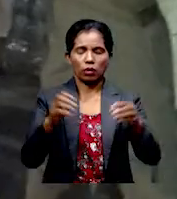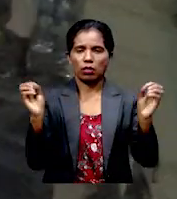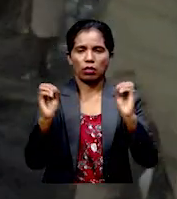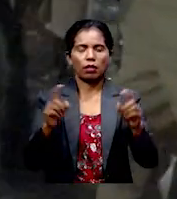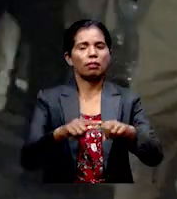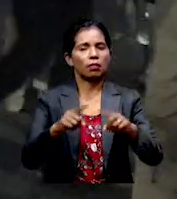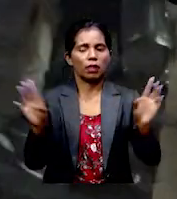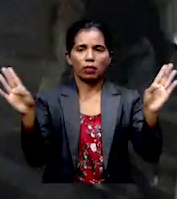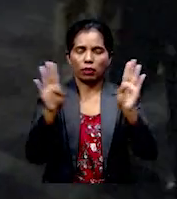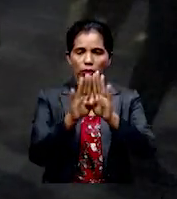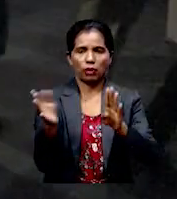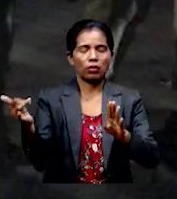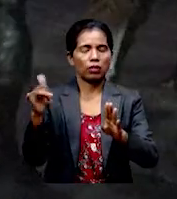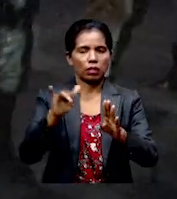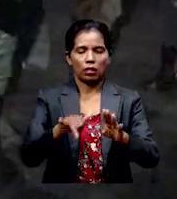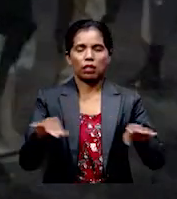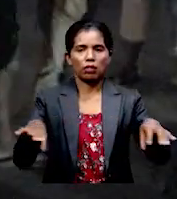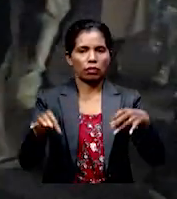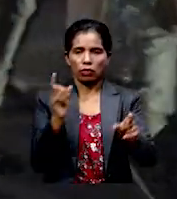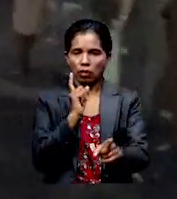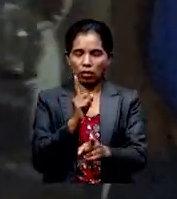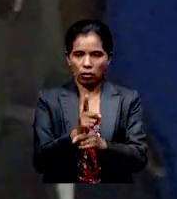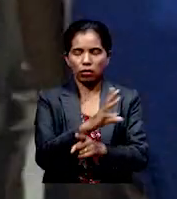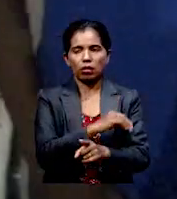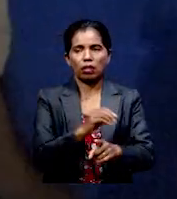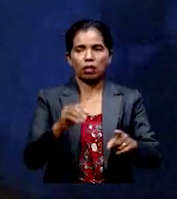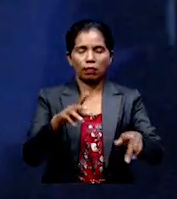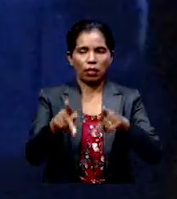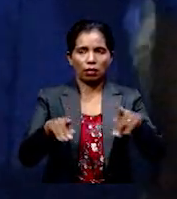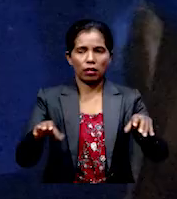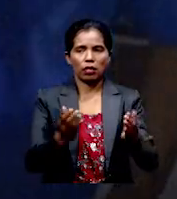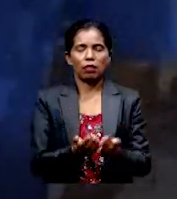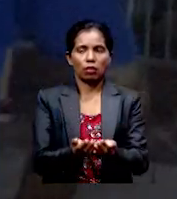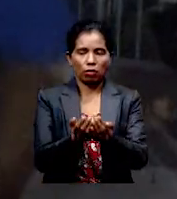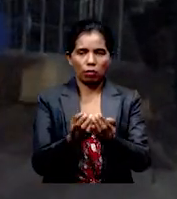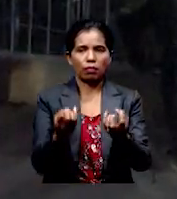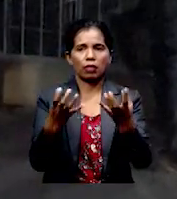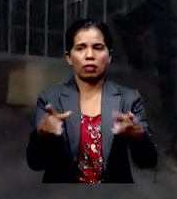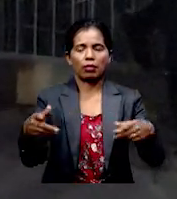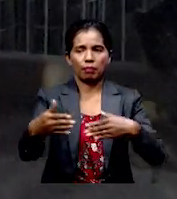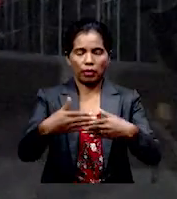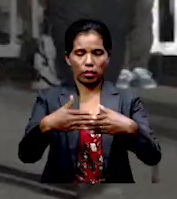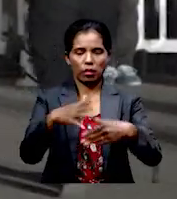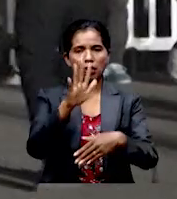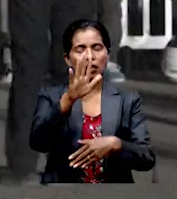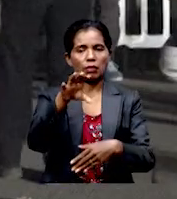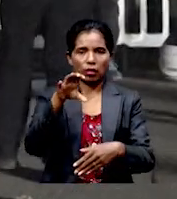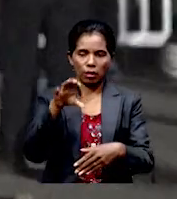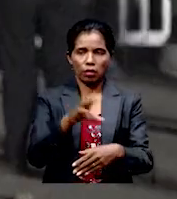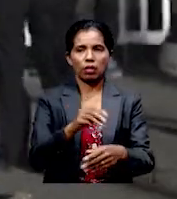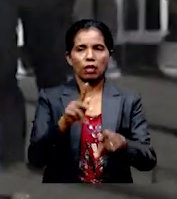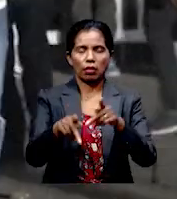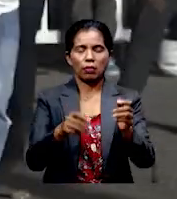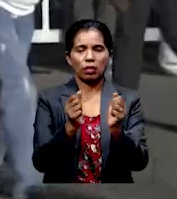be atu taka de Sira ne majestão, tamba passageiro Sira nebe sai ro barak ne, besik atu slima, no cada passageiro tem que